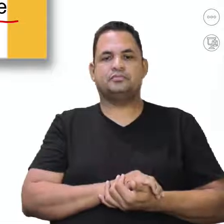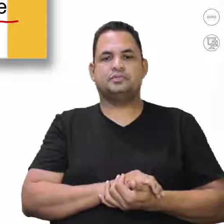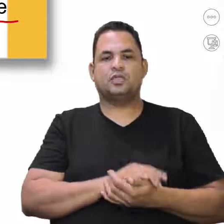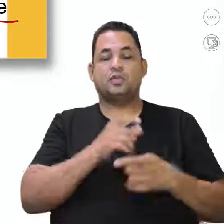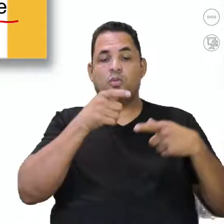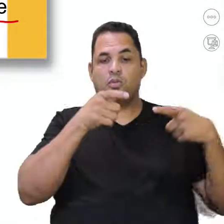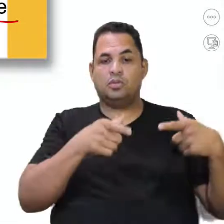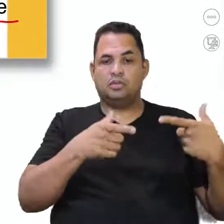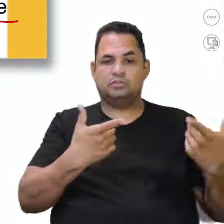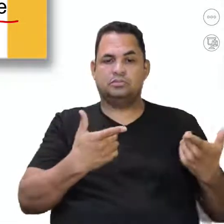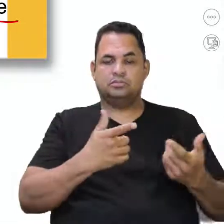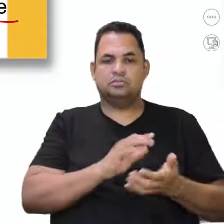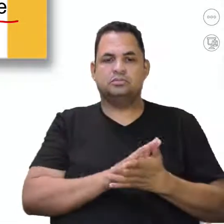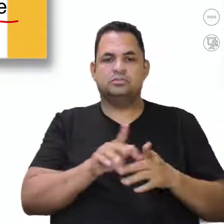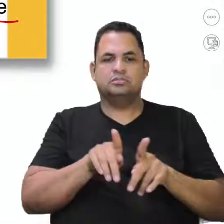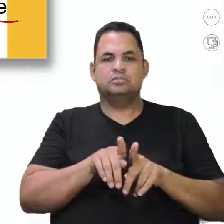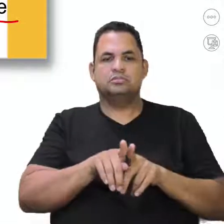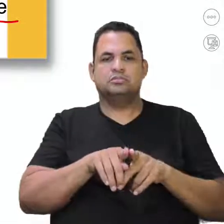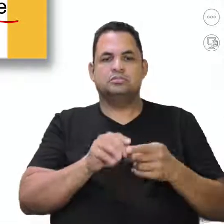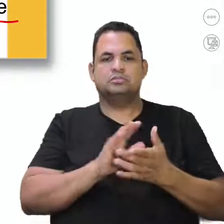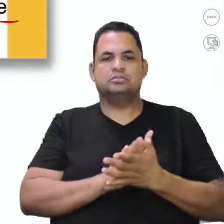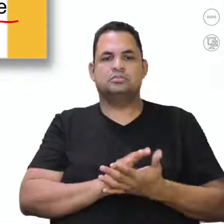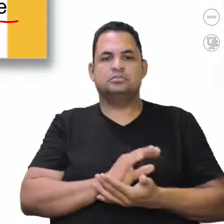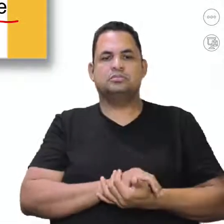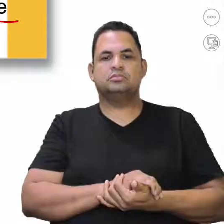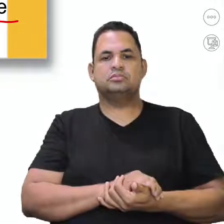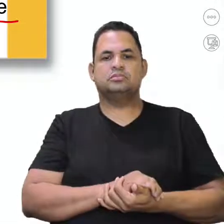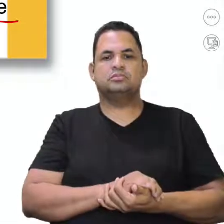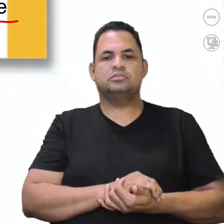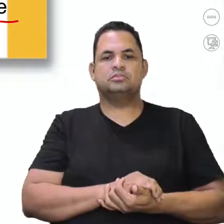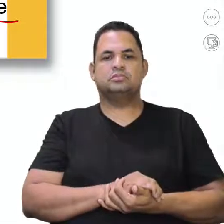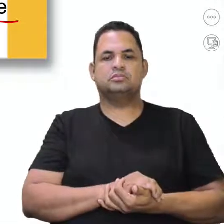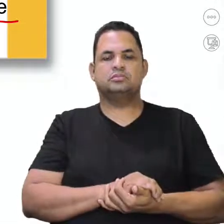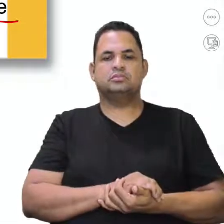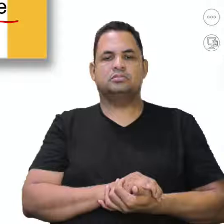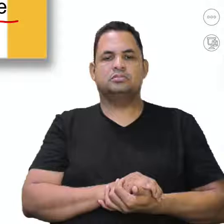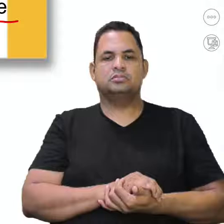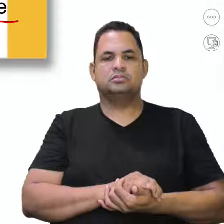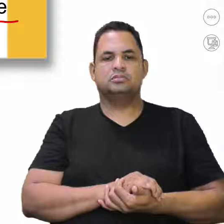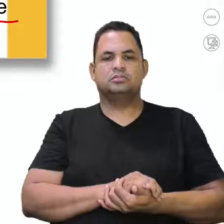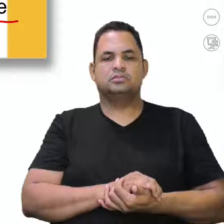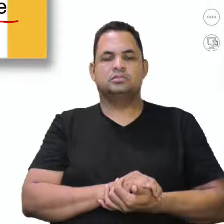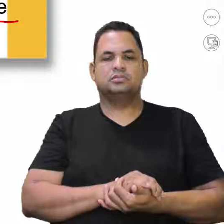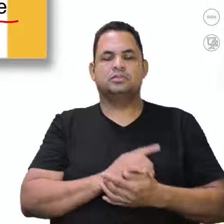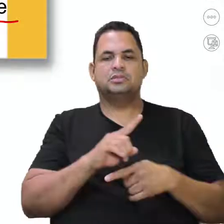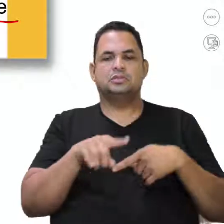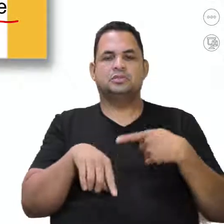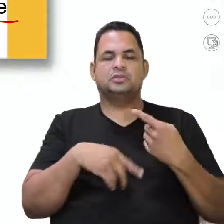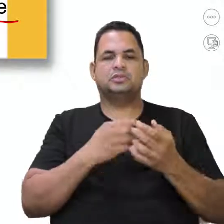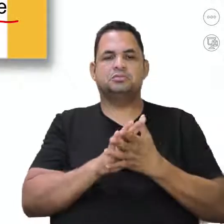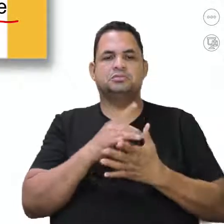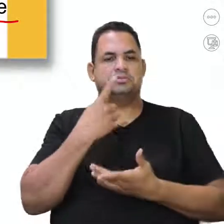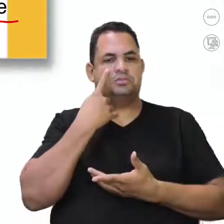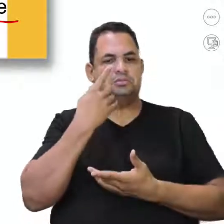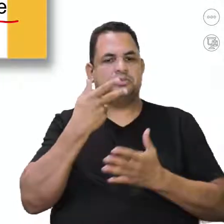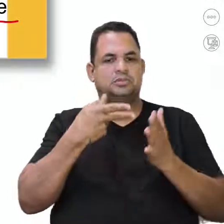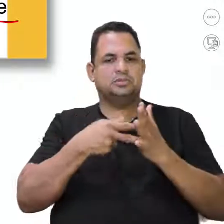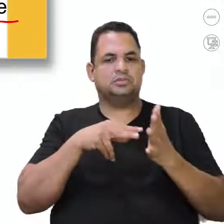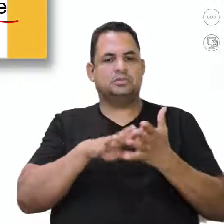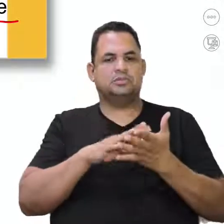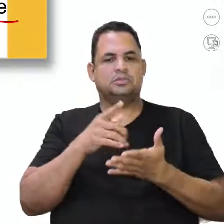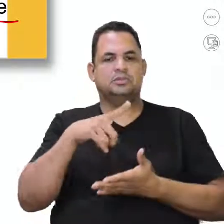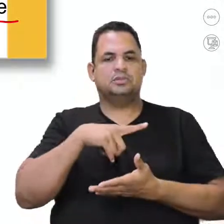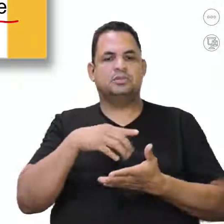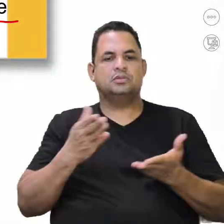de lugares. Também temos o no one, nobody, nothing, que vamos já ver o significado. Também